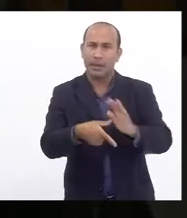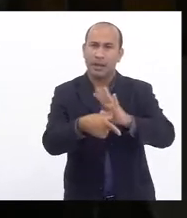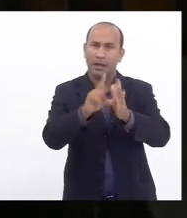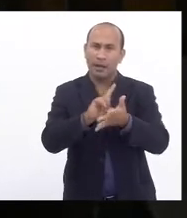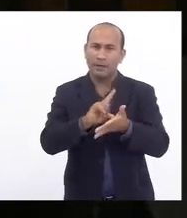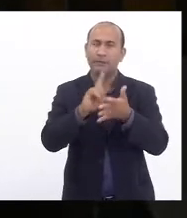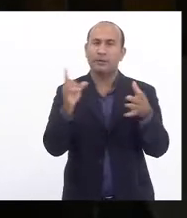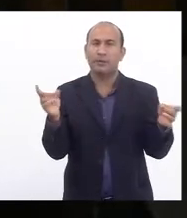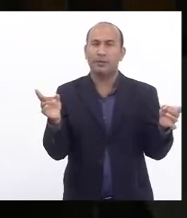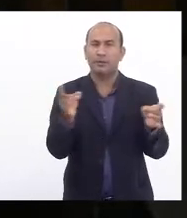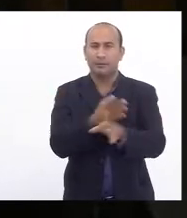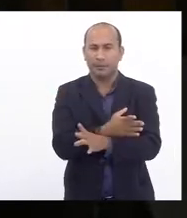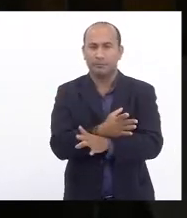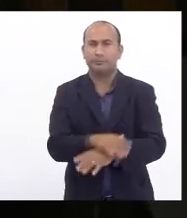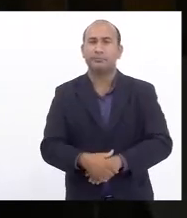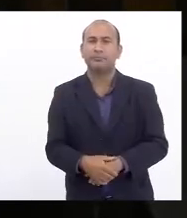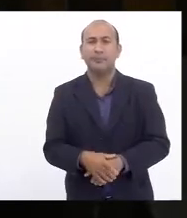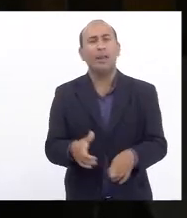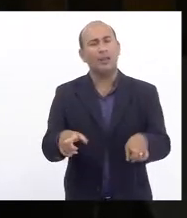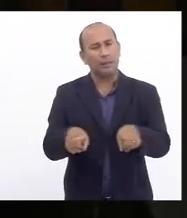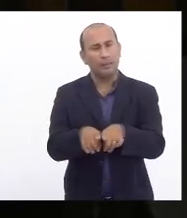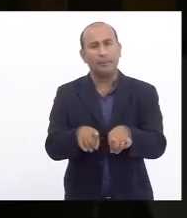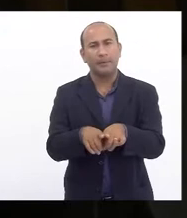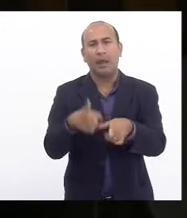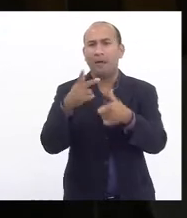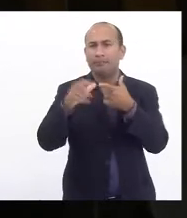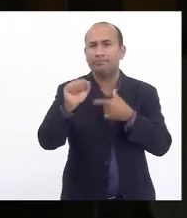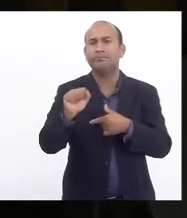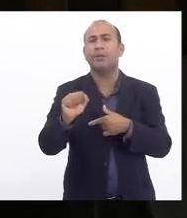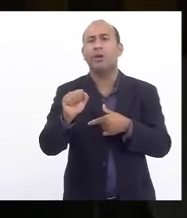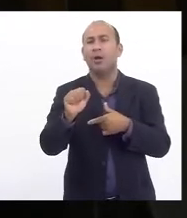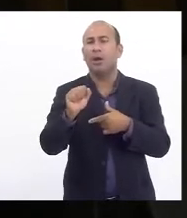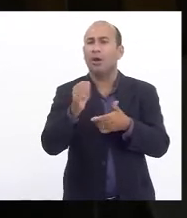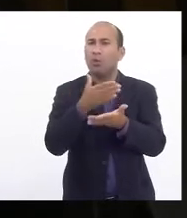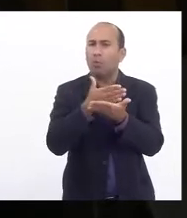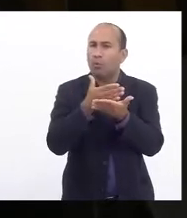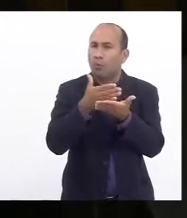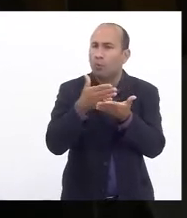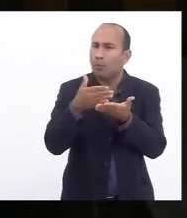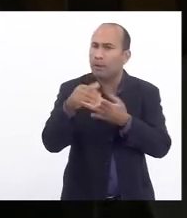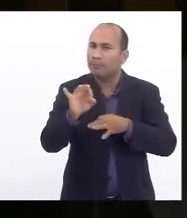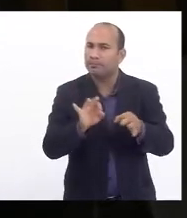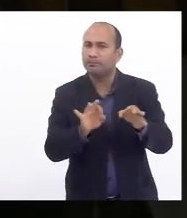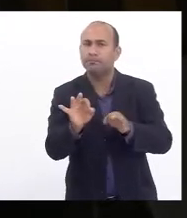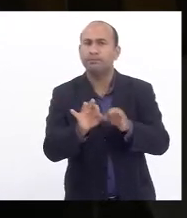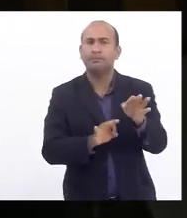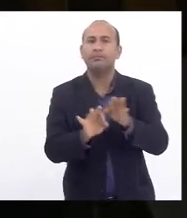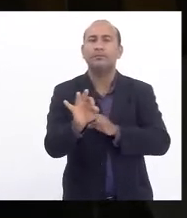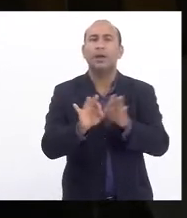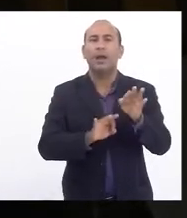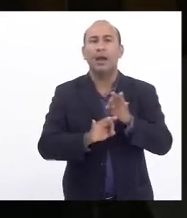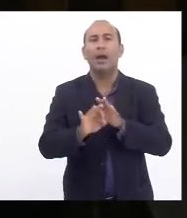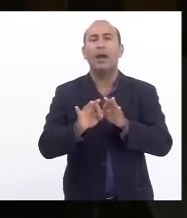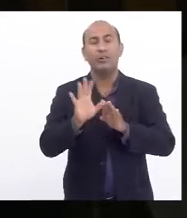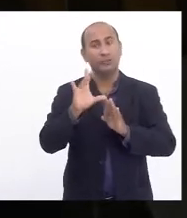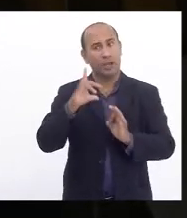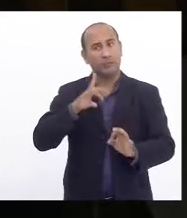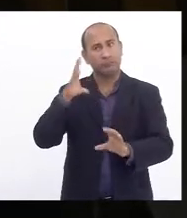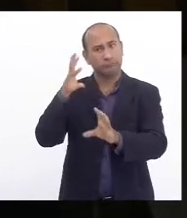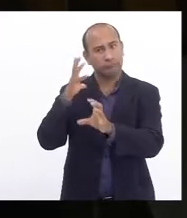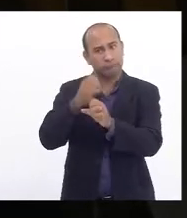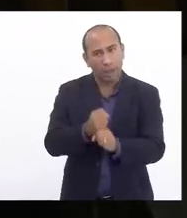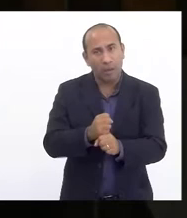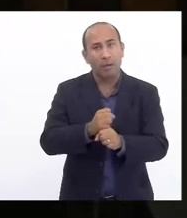antes da sua conclusão e também foi uma vitória da CPI que o Logo no início de sua está oração a gente tenta já tem aumentado